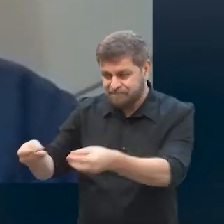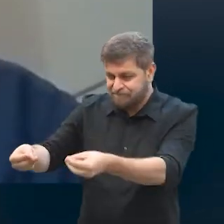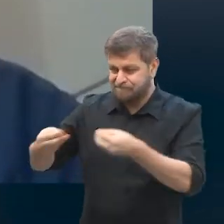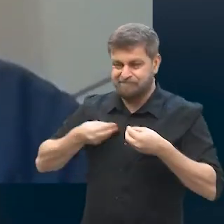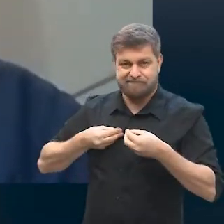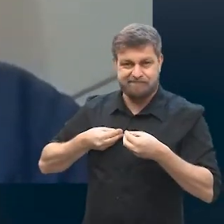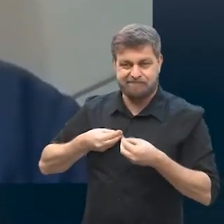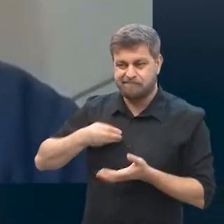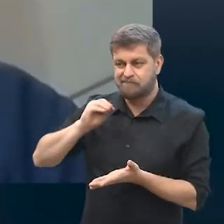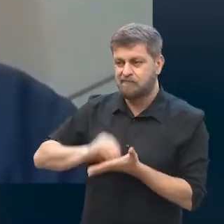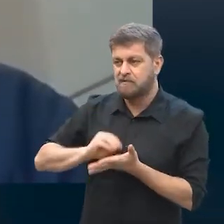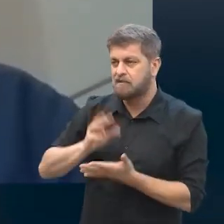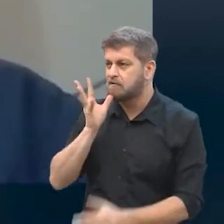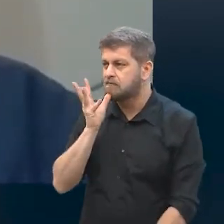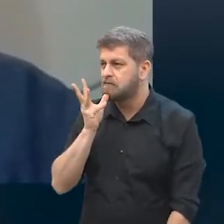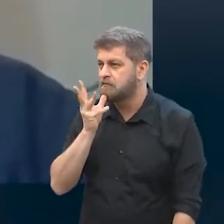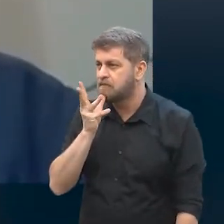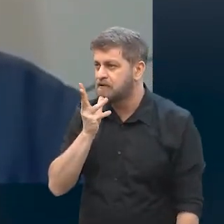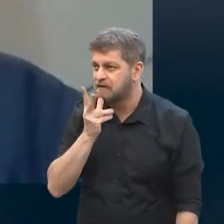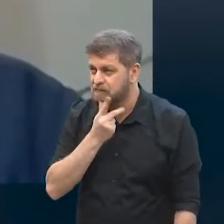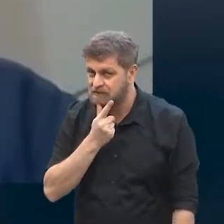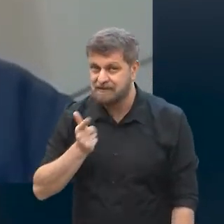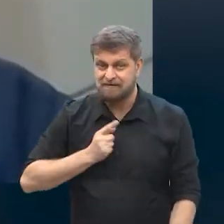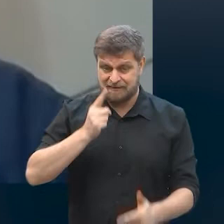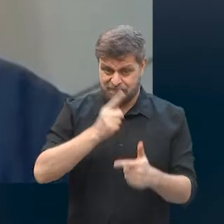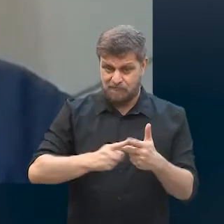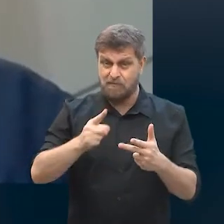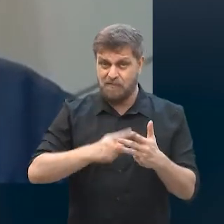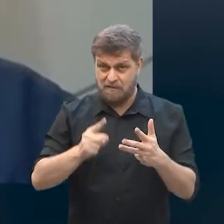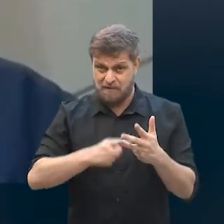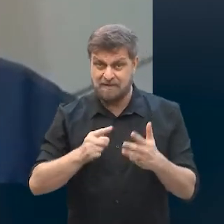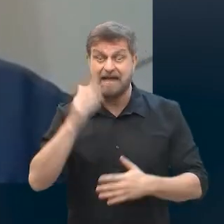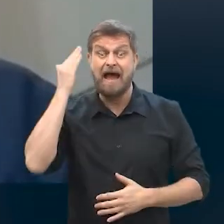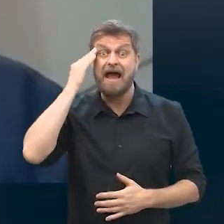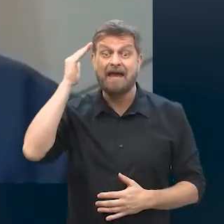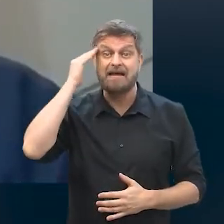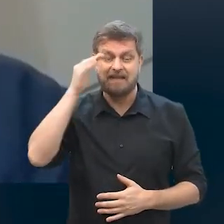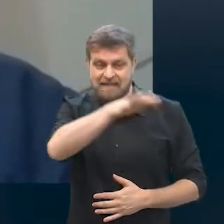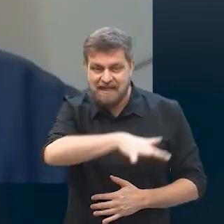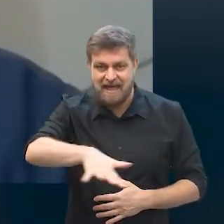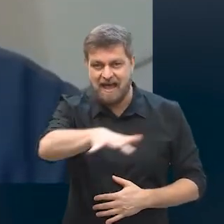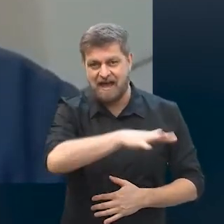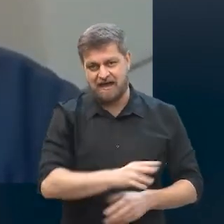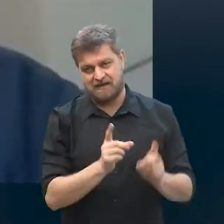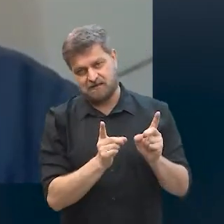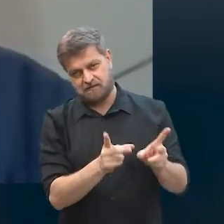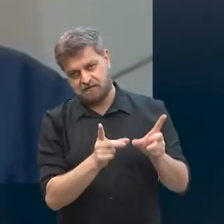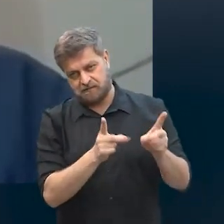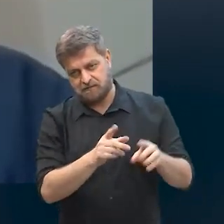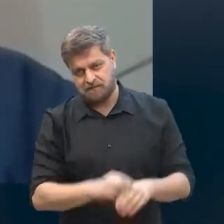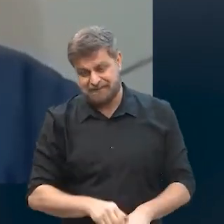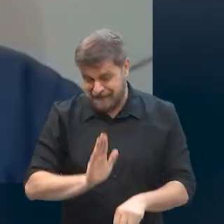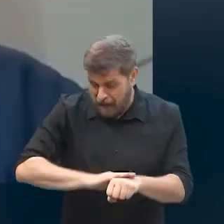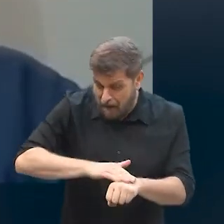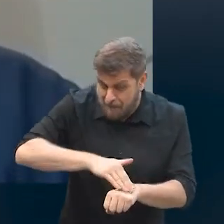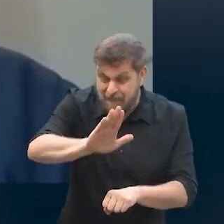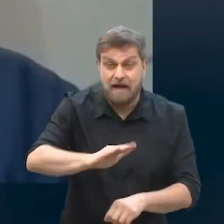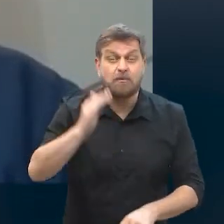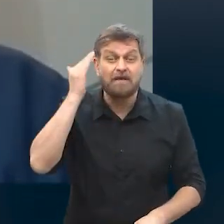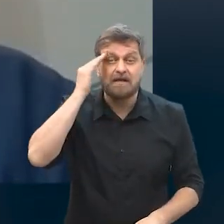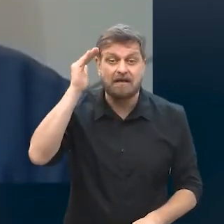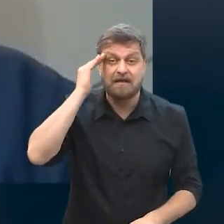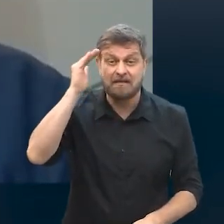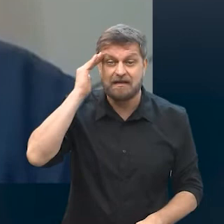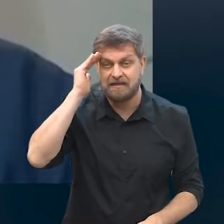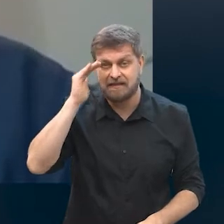entregar produtos. Enfim, é preciso entender do negócio. Agora, mais do que entender do negócio,